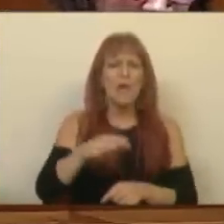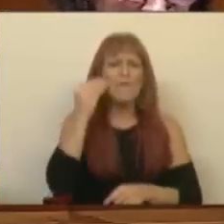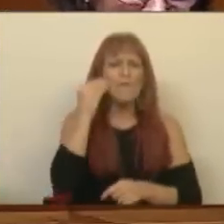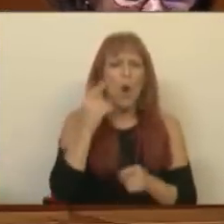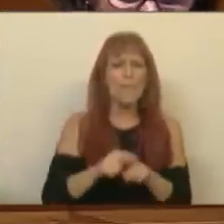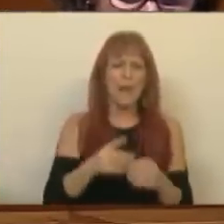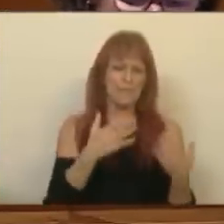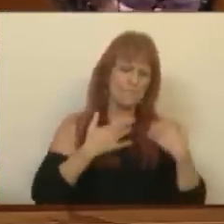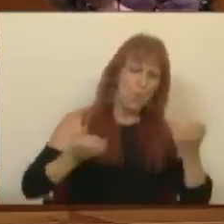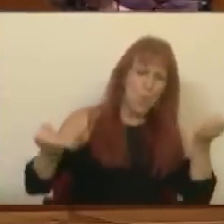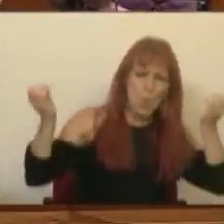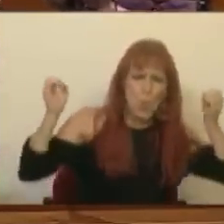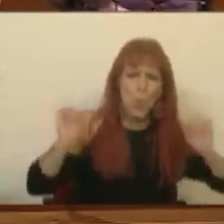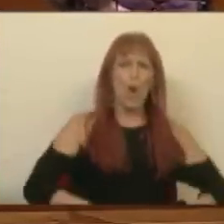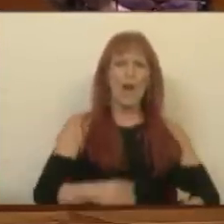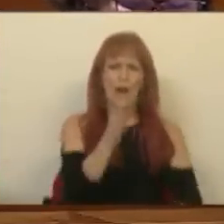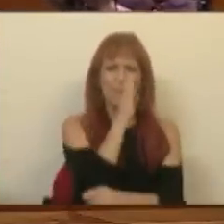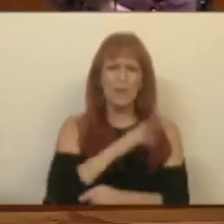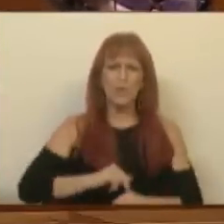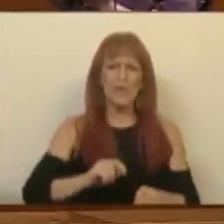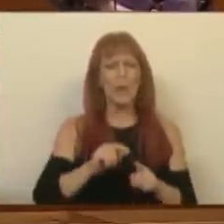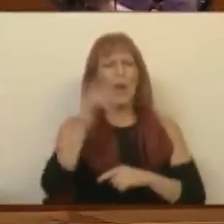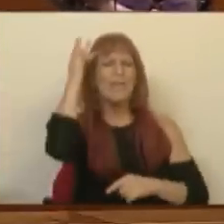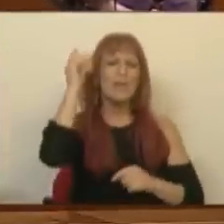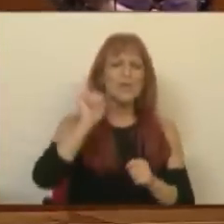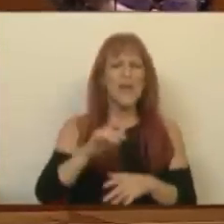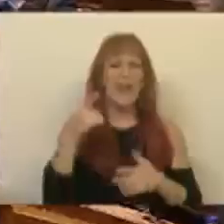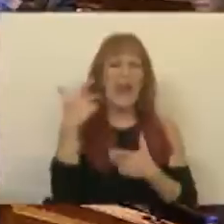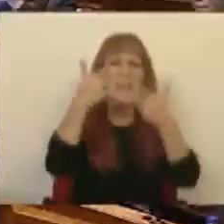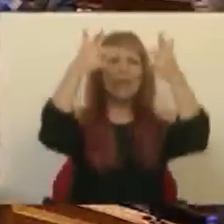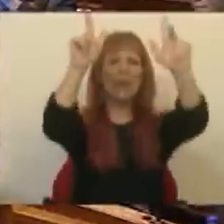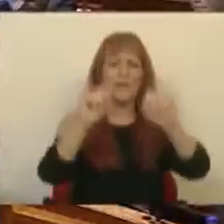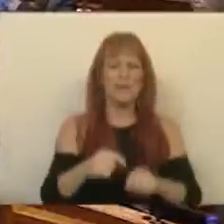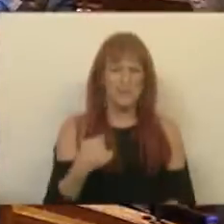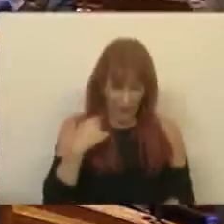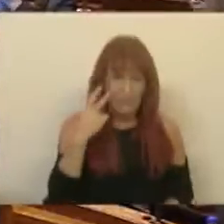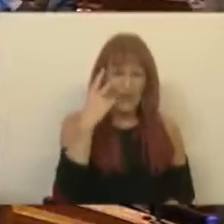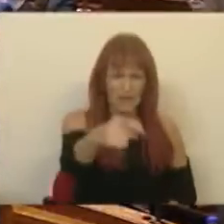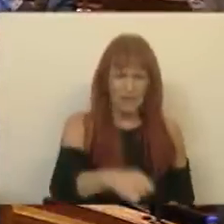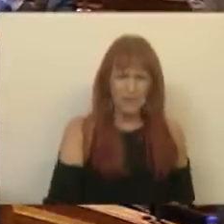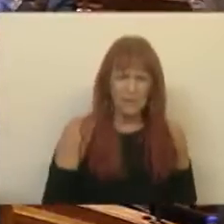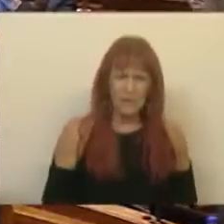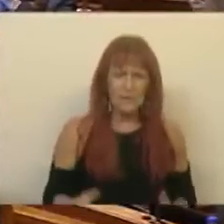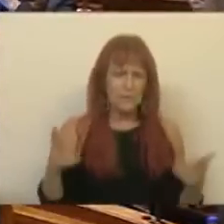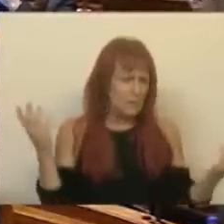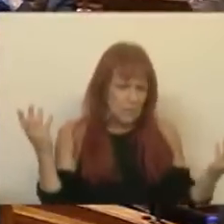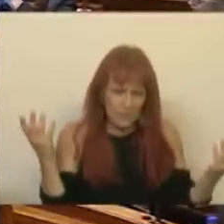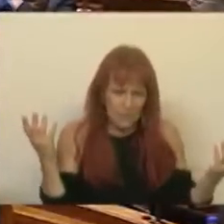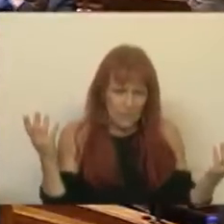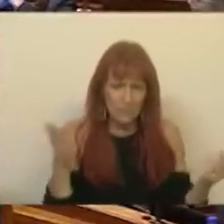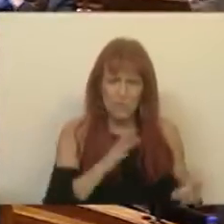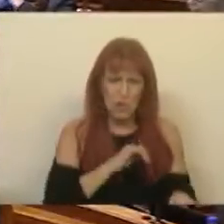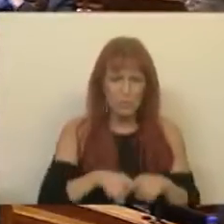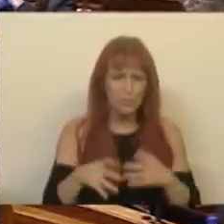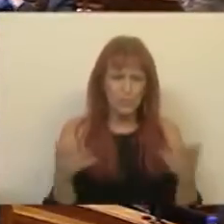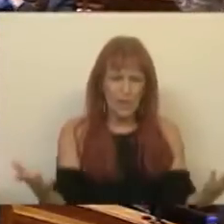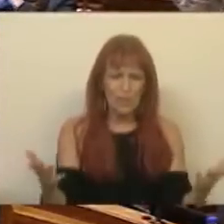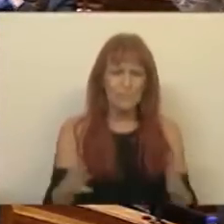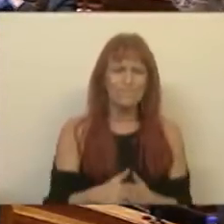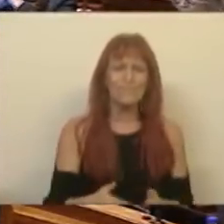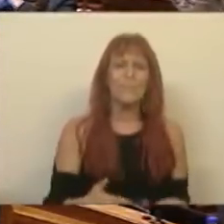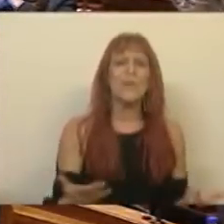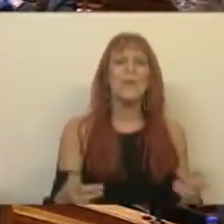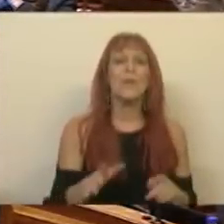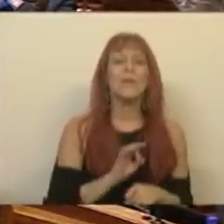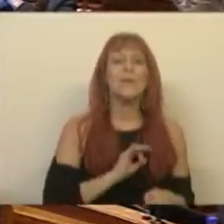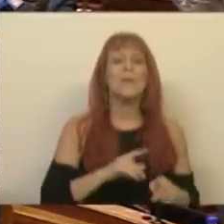comigo responsávelmente foi aplicada à cartilha Liberal está a ver portanto ao Senhor Deputado Muito